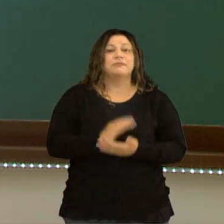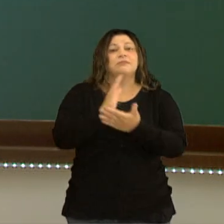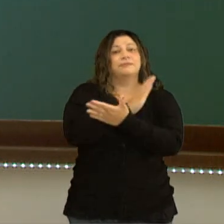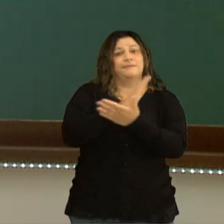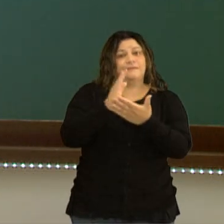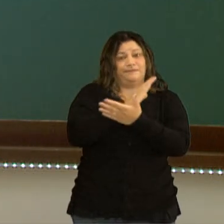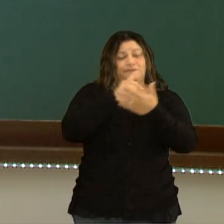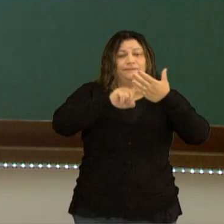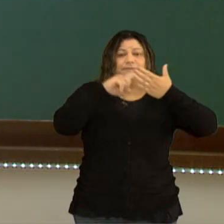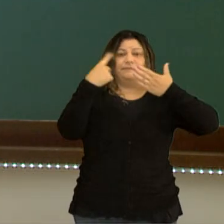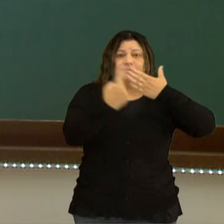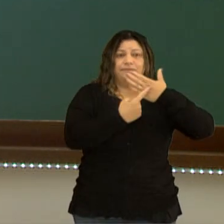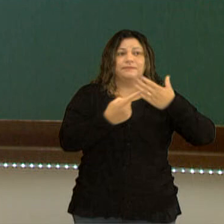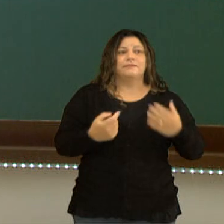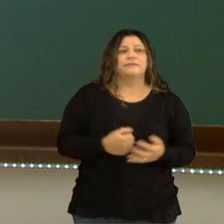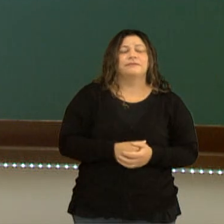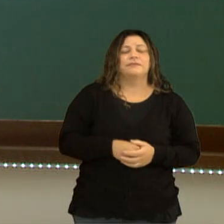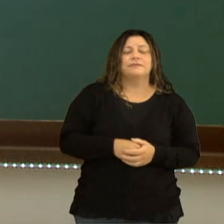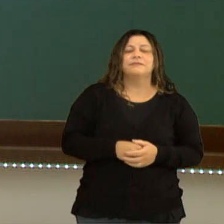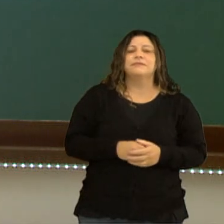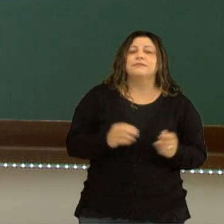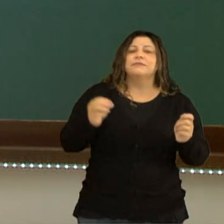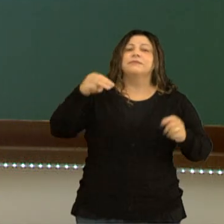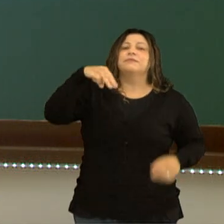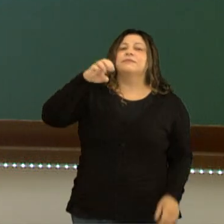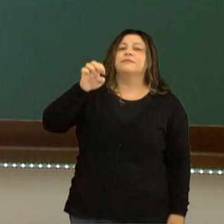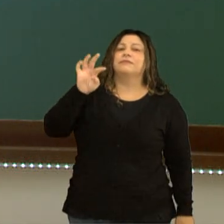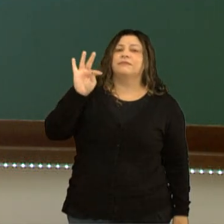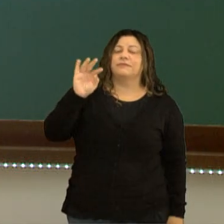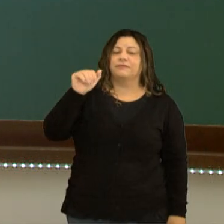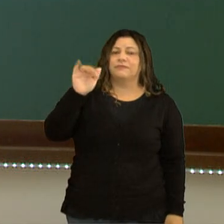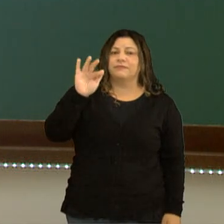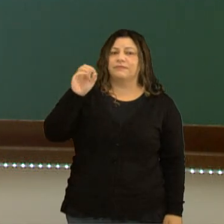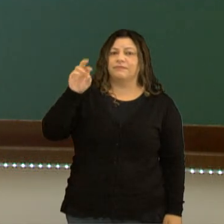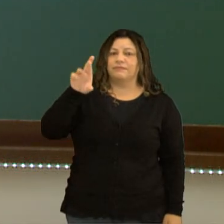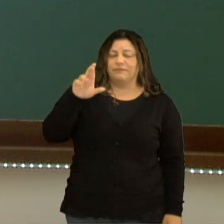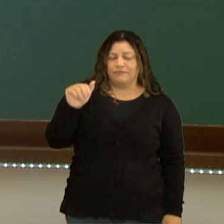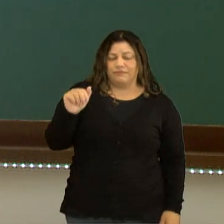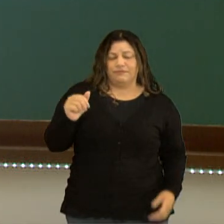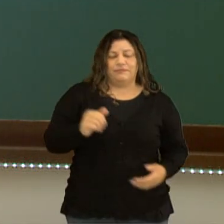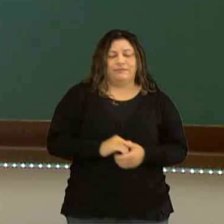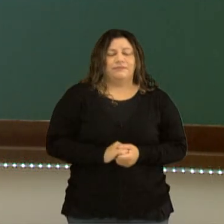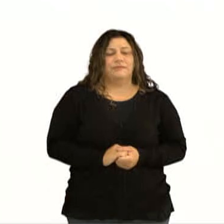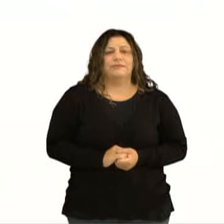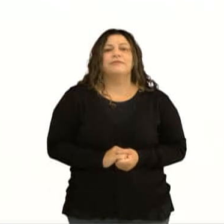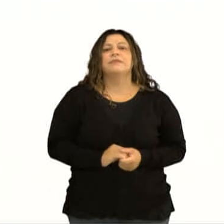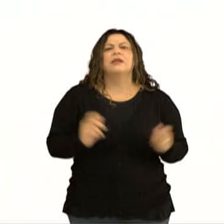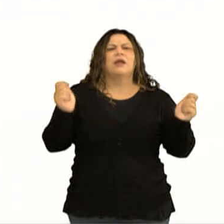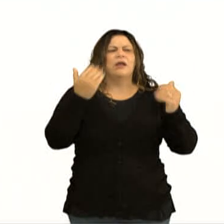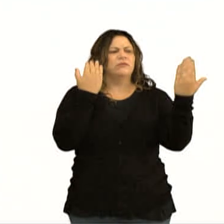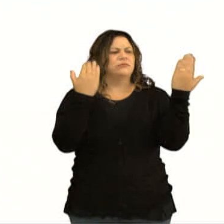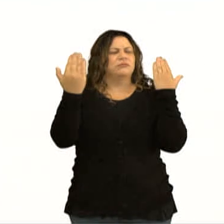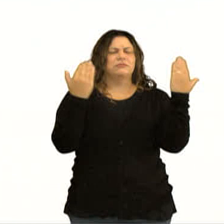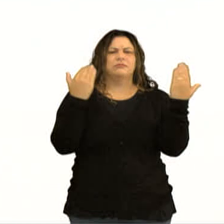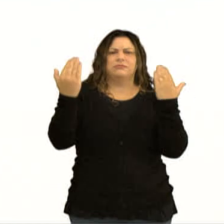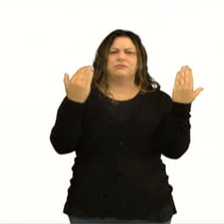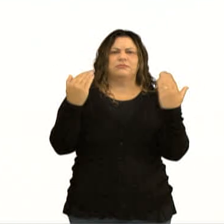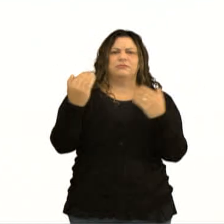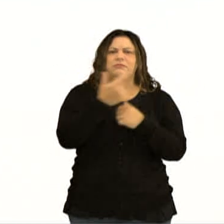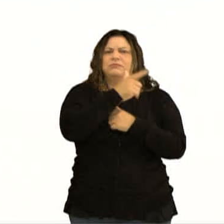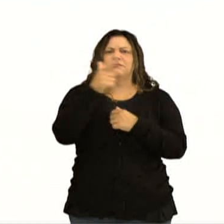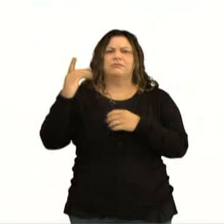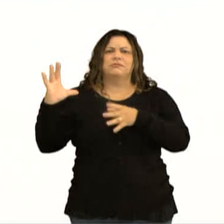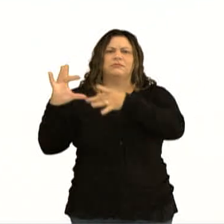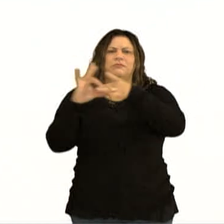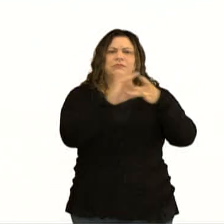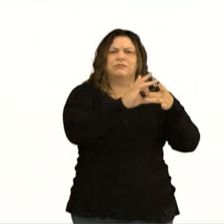linguagem. Falando sobre a metáfora. Ela produz sentidos figurados por meio de comparações que não usam conectivo.